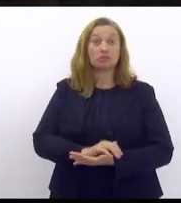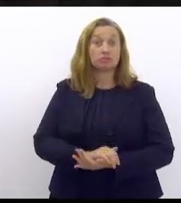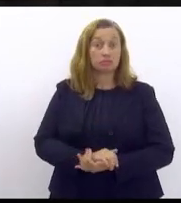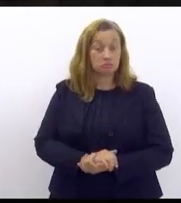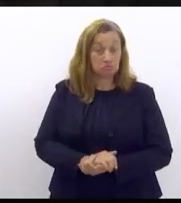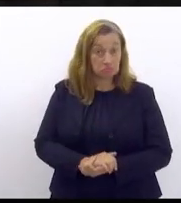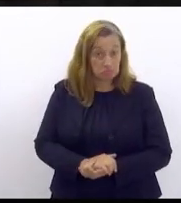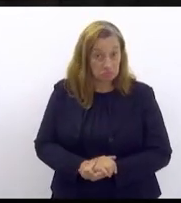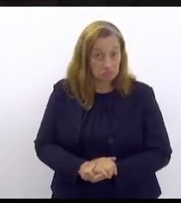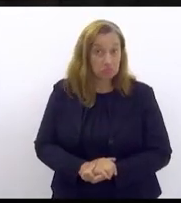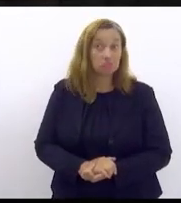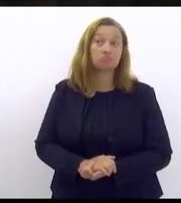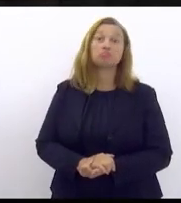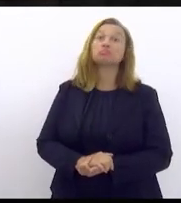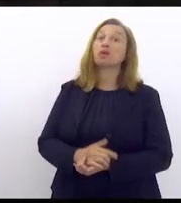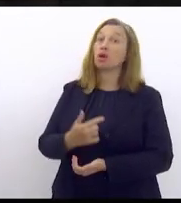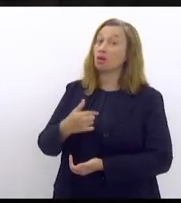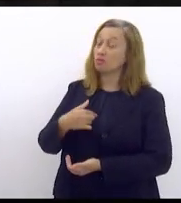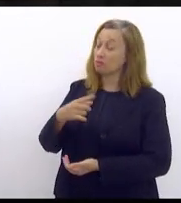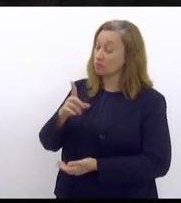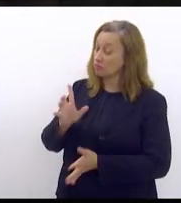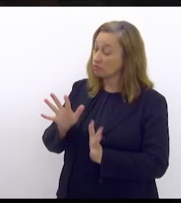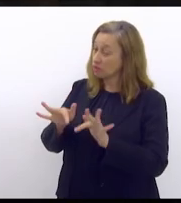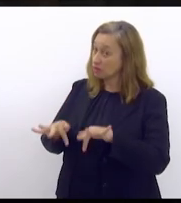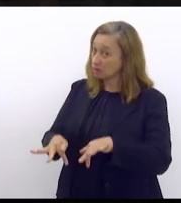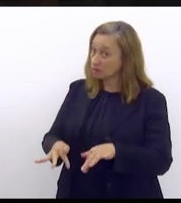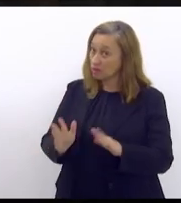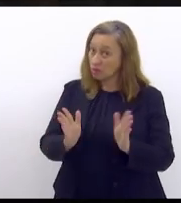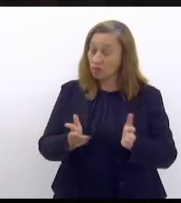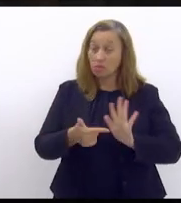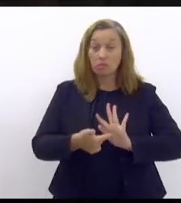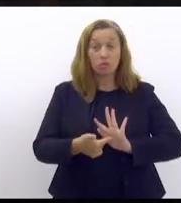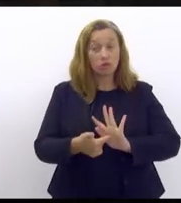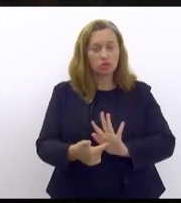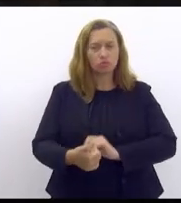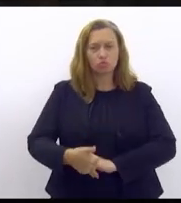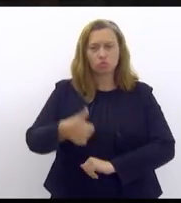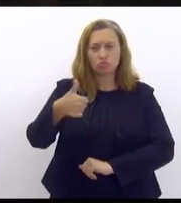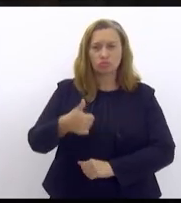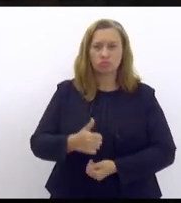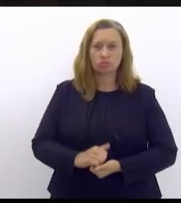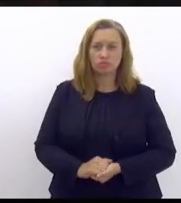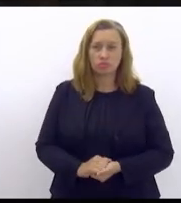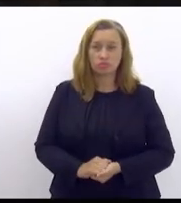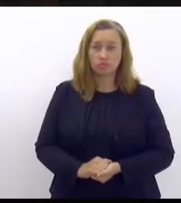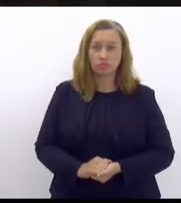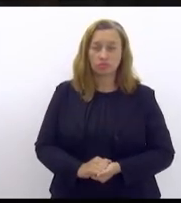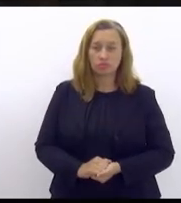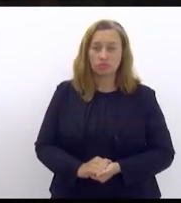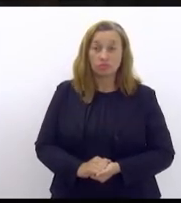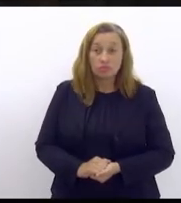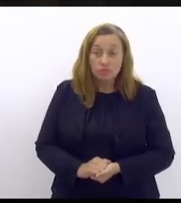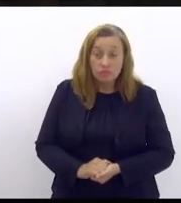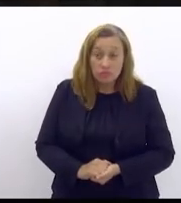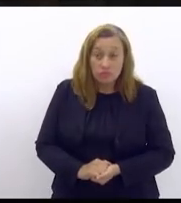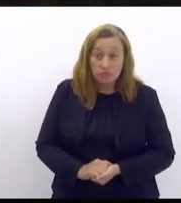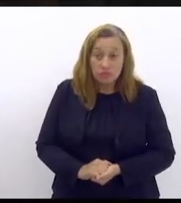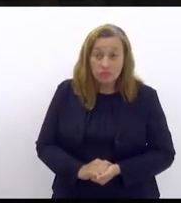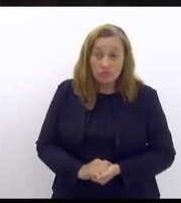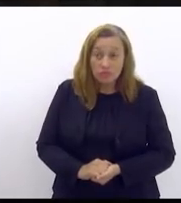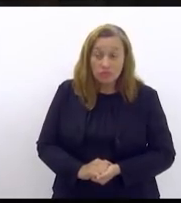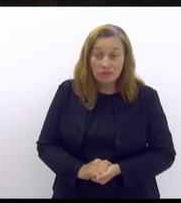Então, senhor presidente, eu vou encerrar mostrando, um, que os cintos